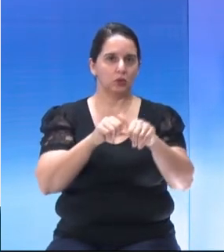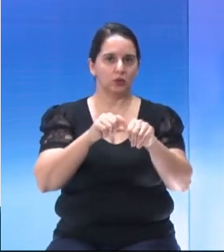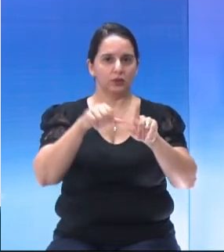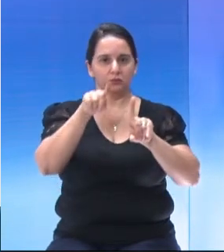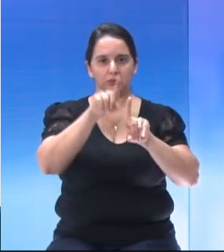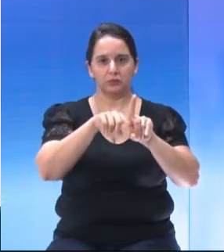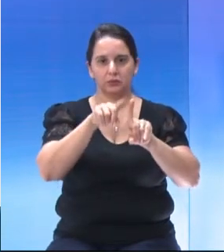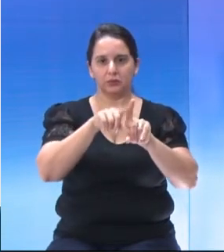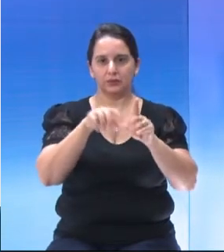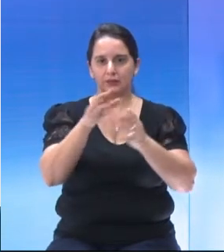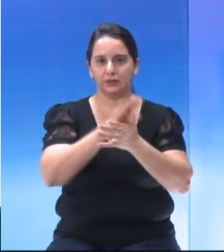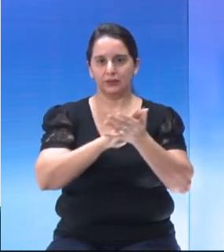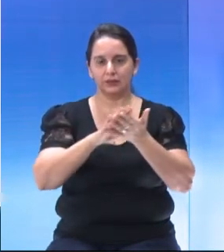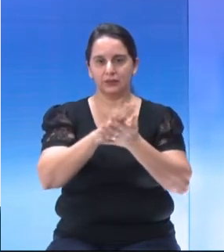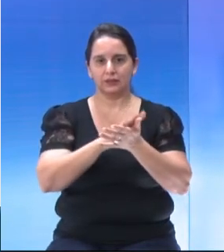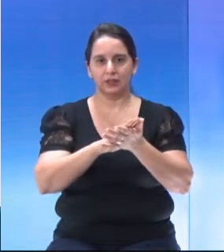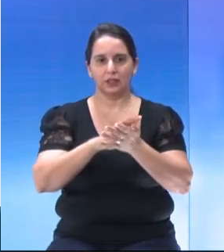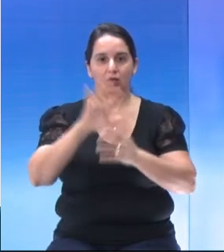e o clima é